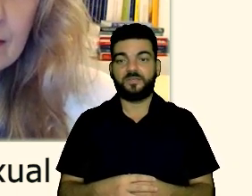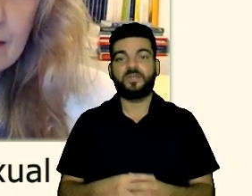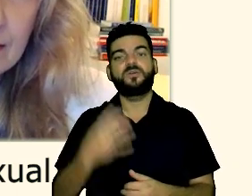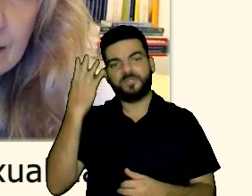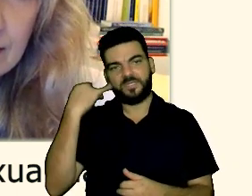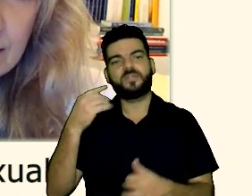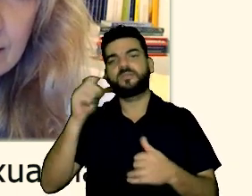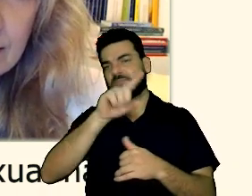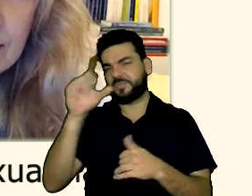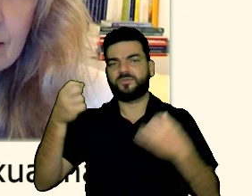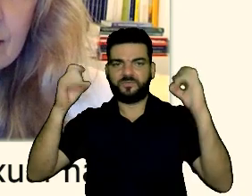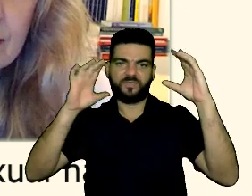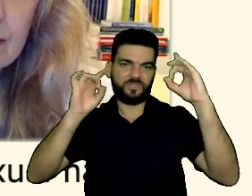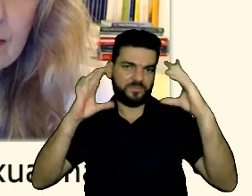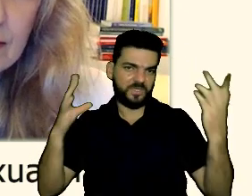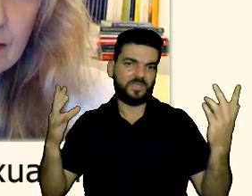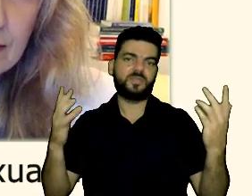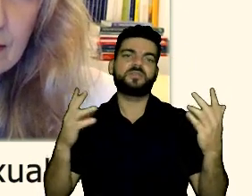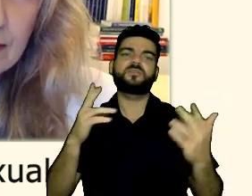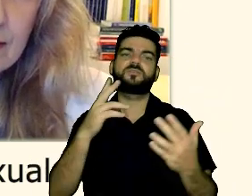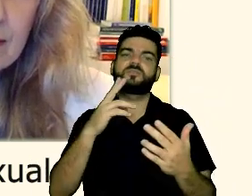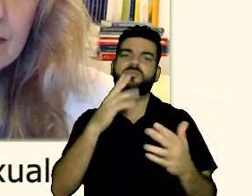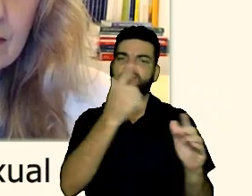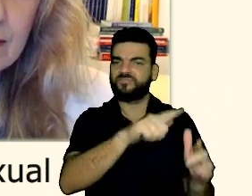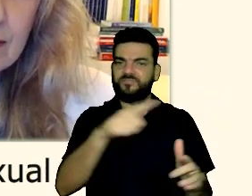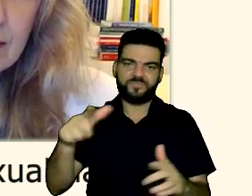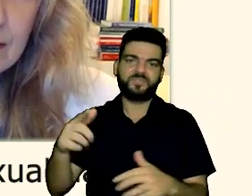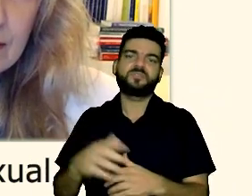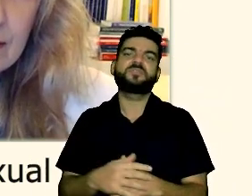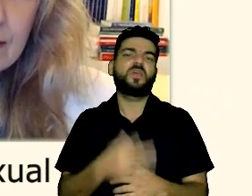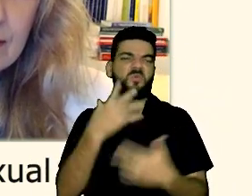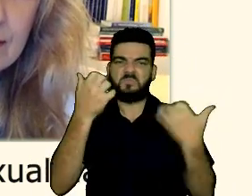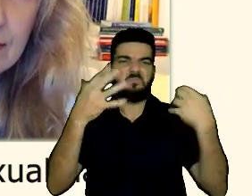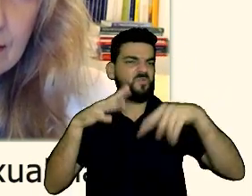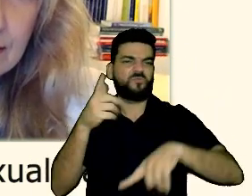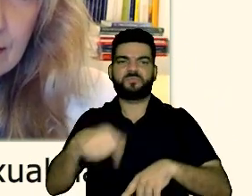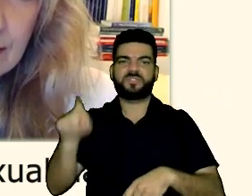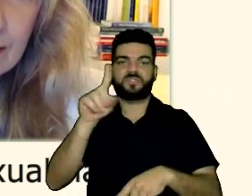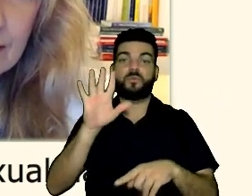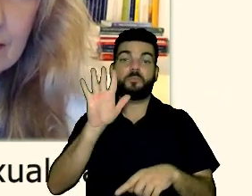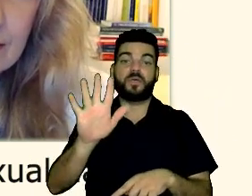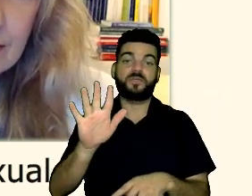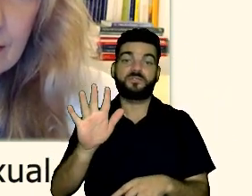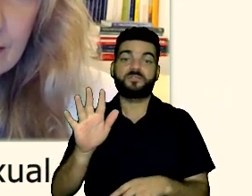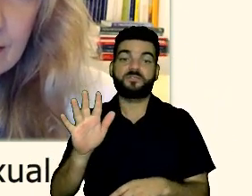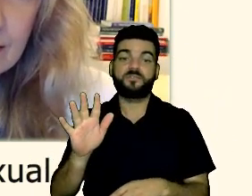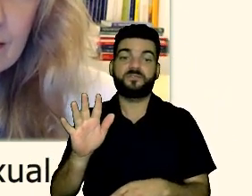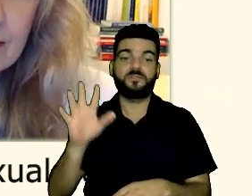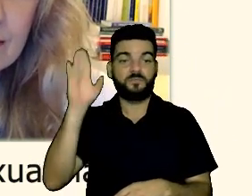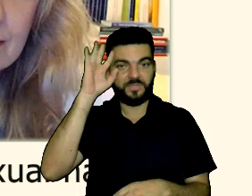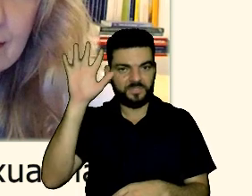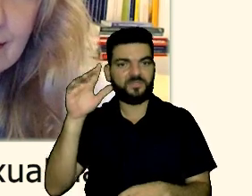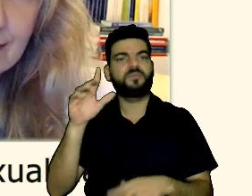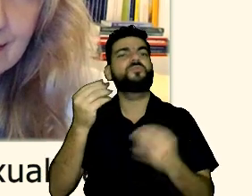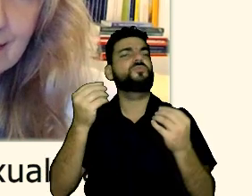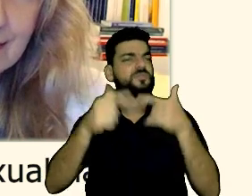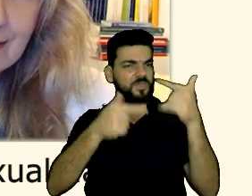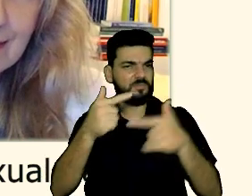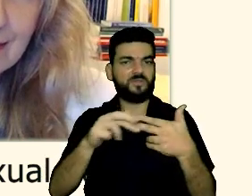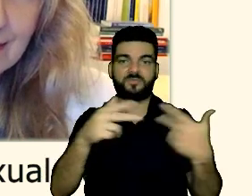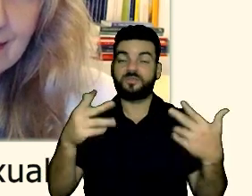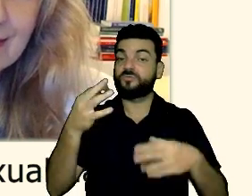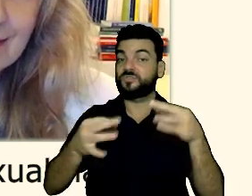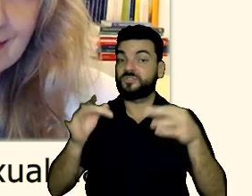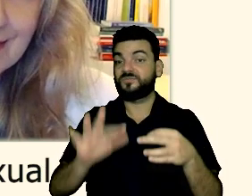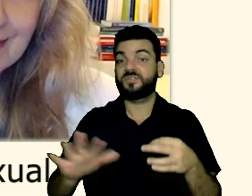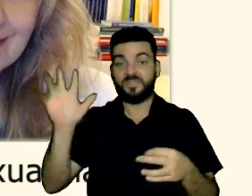importante, né? Já foi falado bastante aí pelas colegas a questão do feedback e de reuniões periódicas,